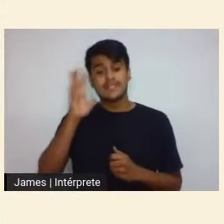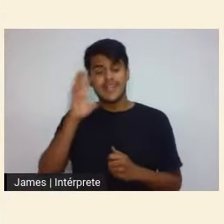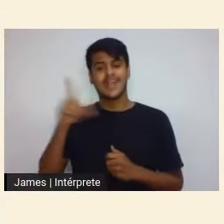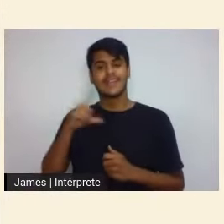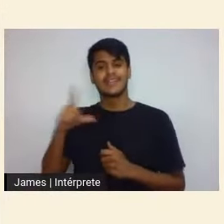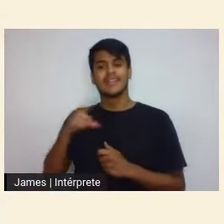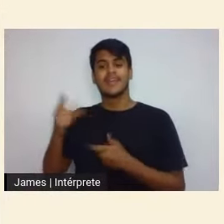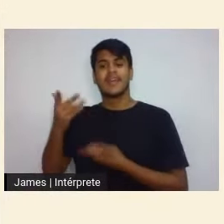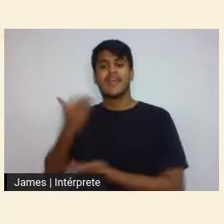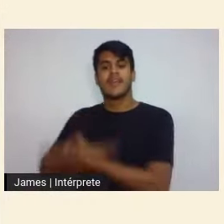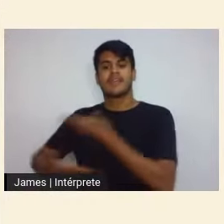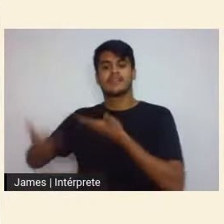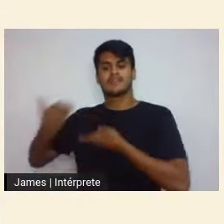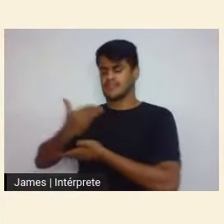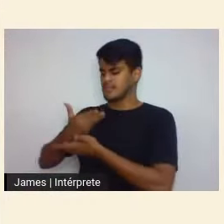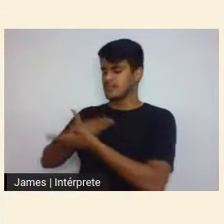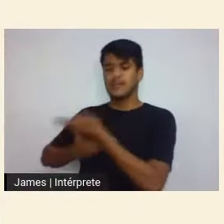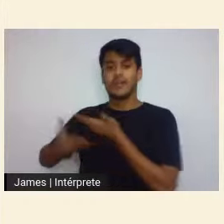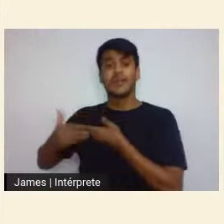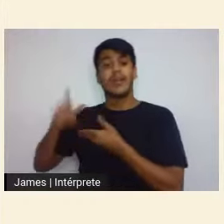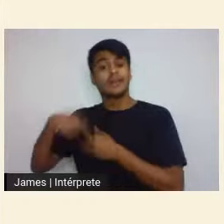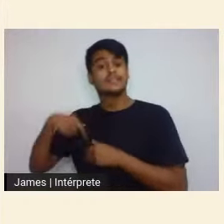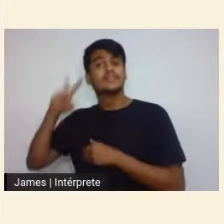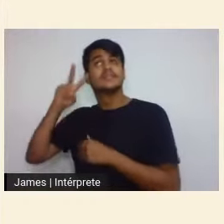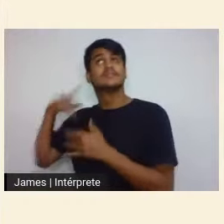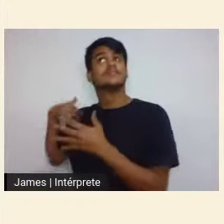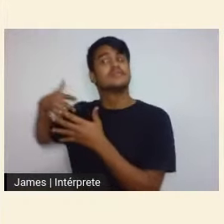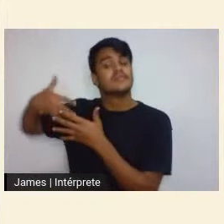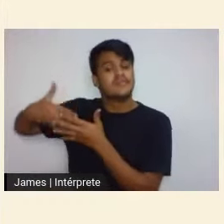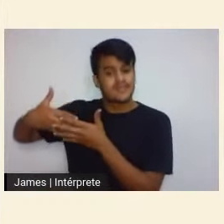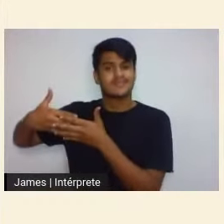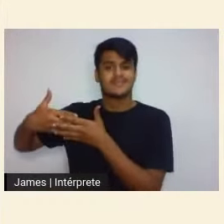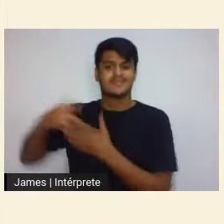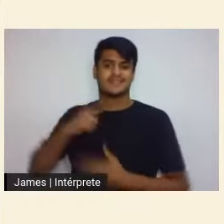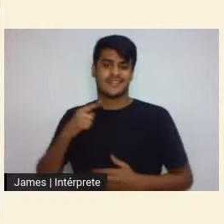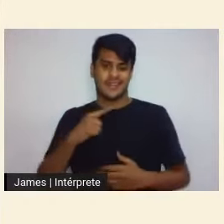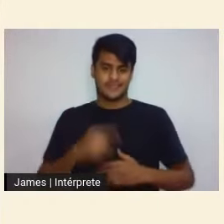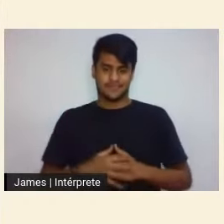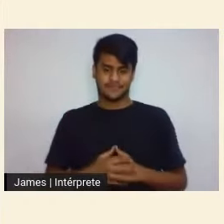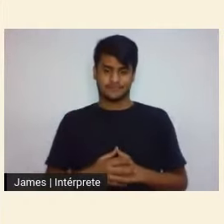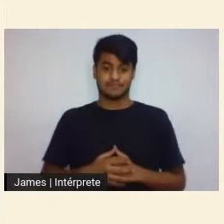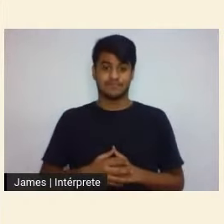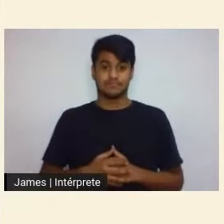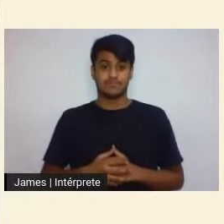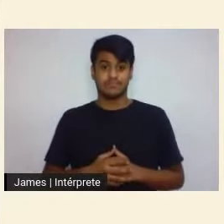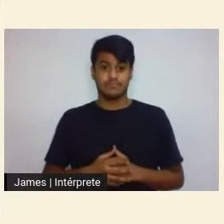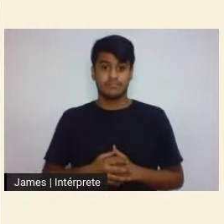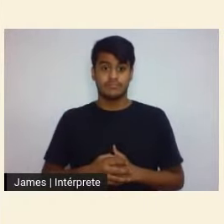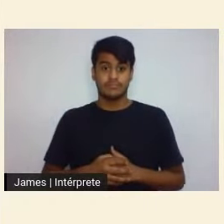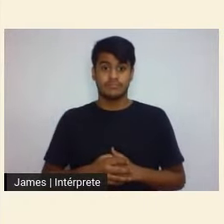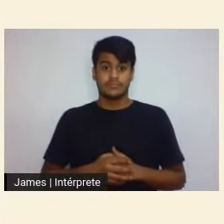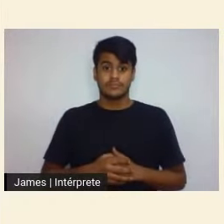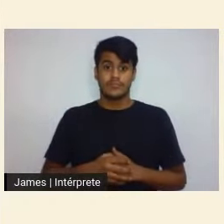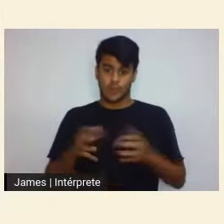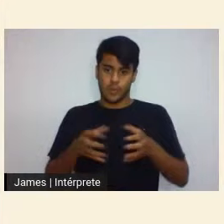tinha com as vanguardas, né? que é algo importante no modernismo brasileiro.